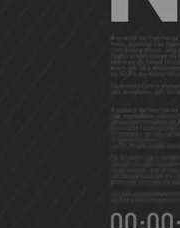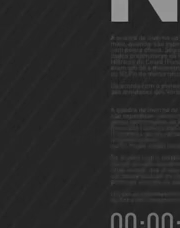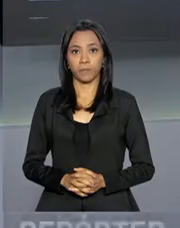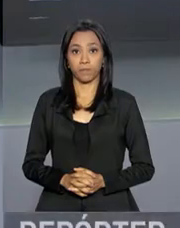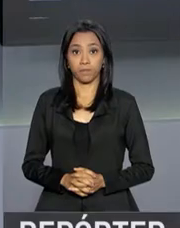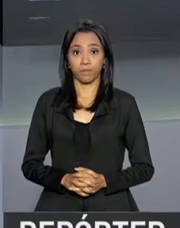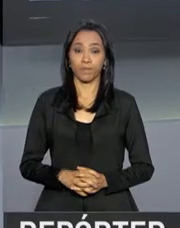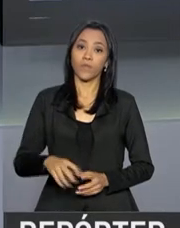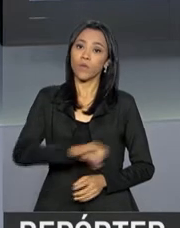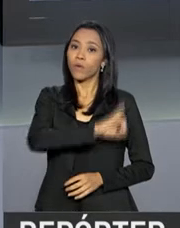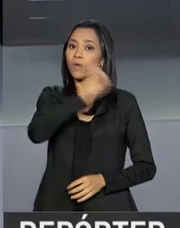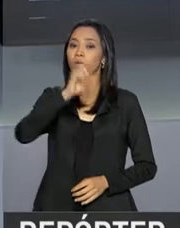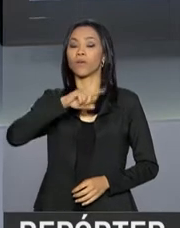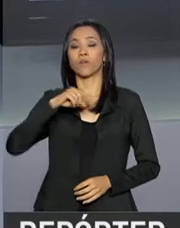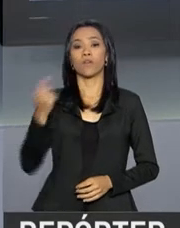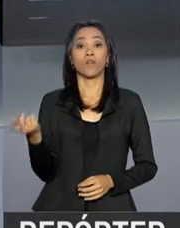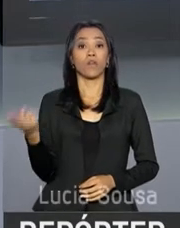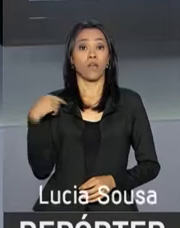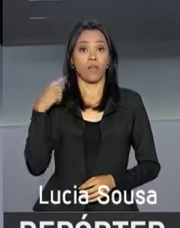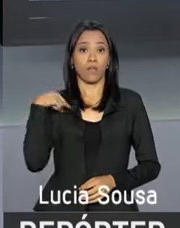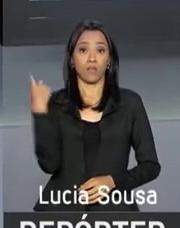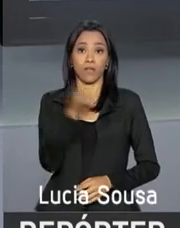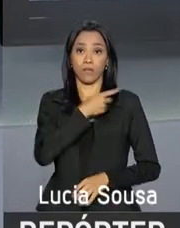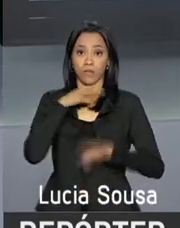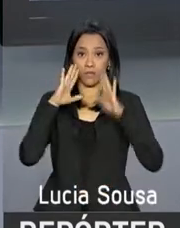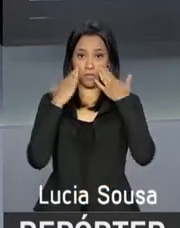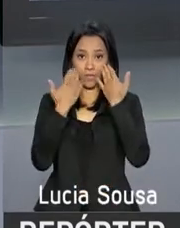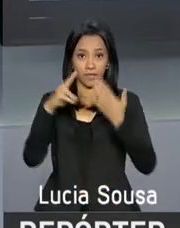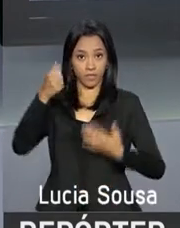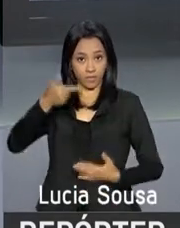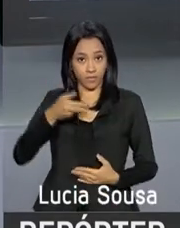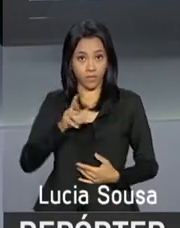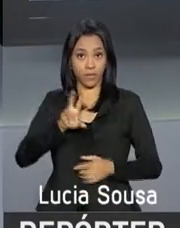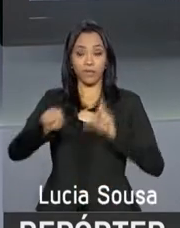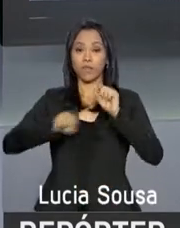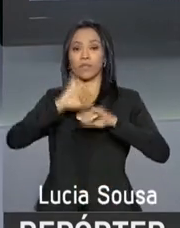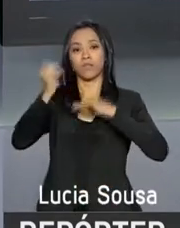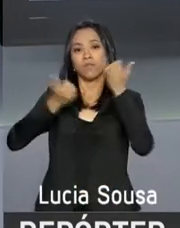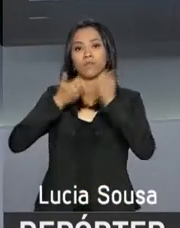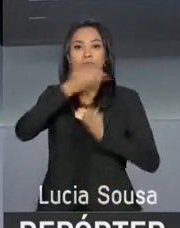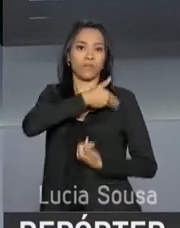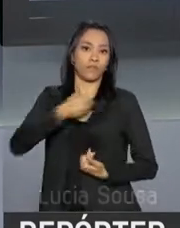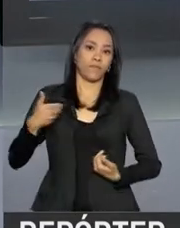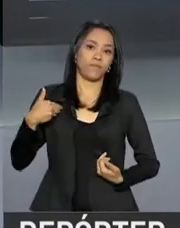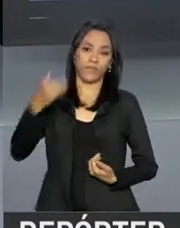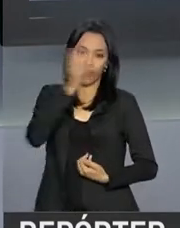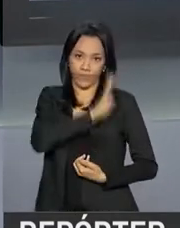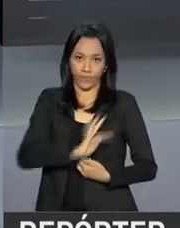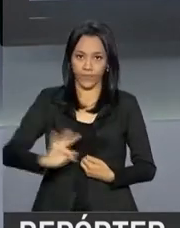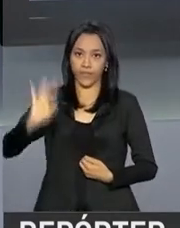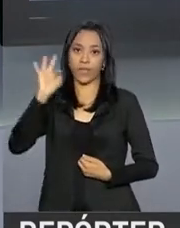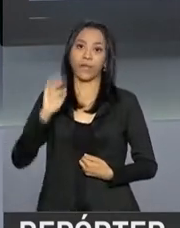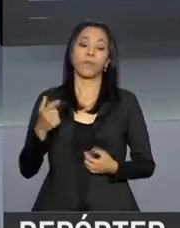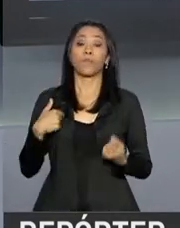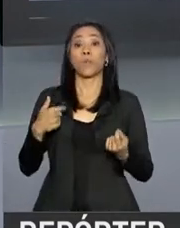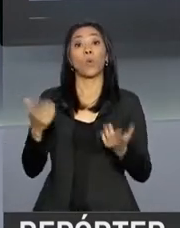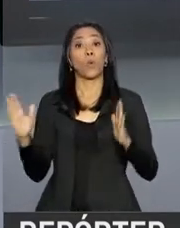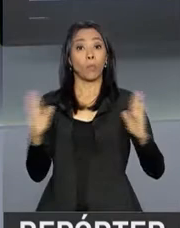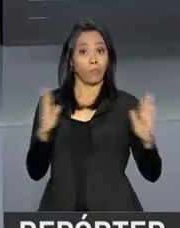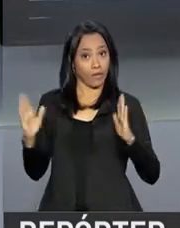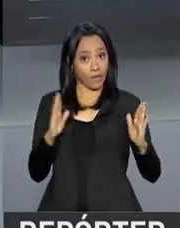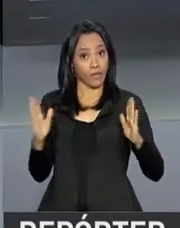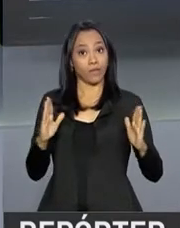o lá voltamos agora com repórter nbr as notícias do governo federal o prazo para os empregadores domésticos